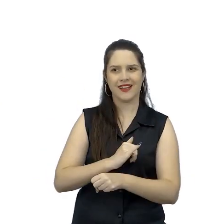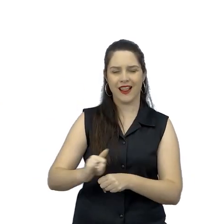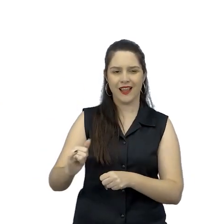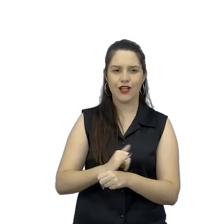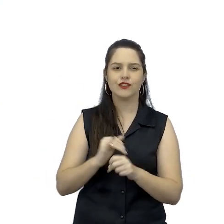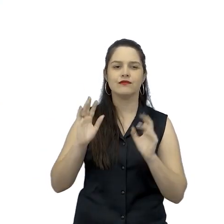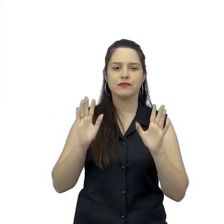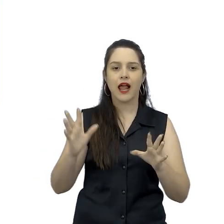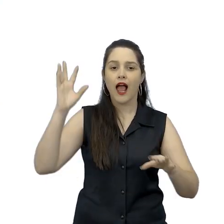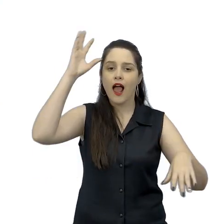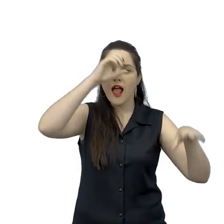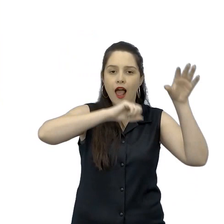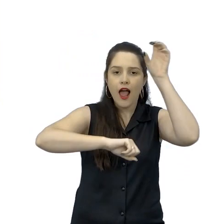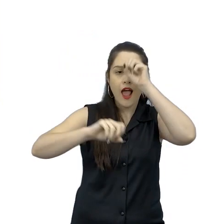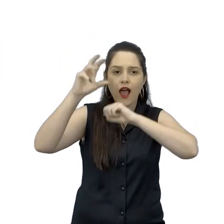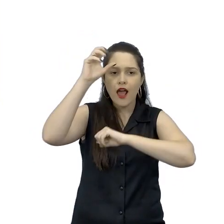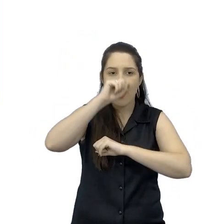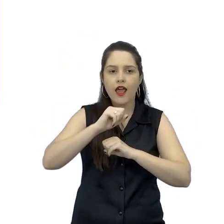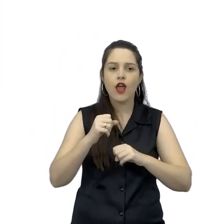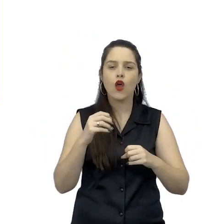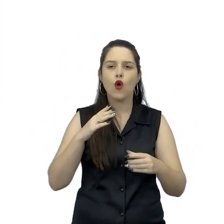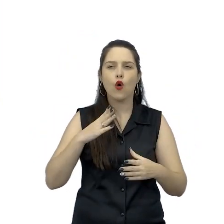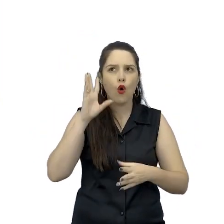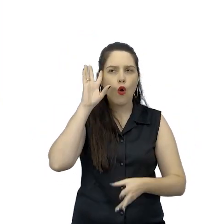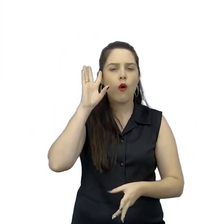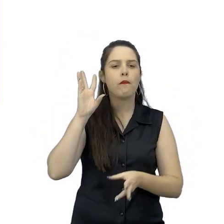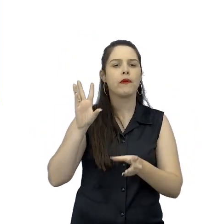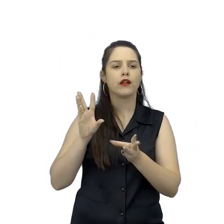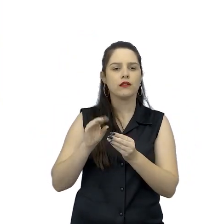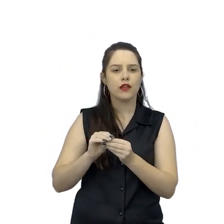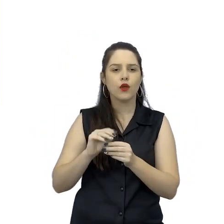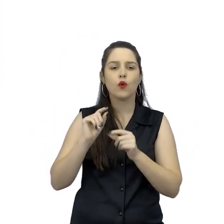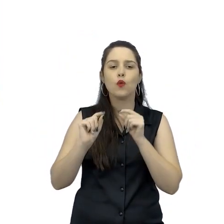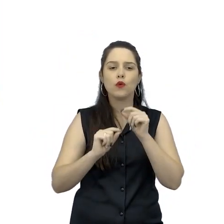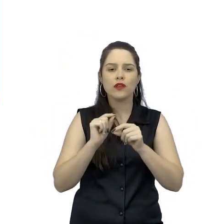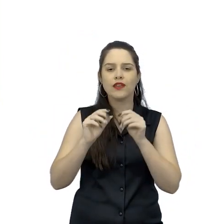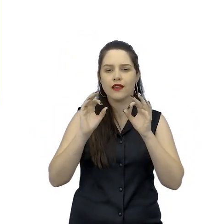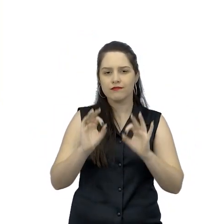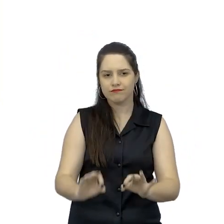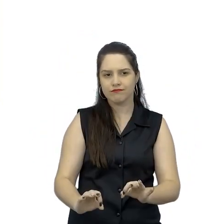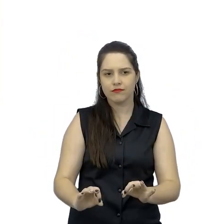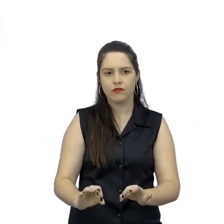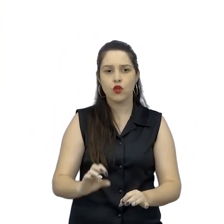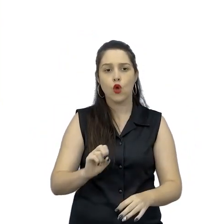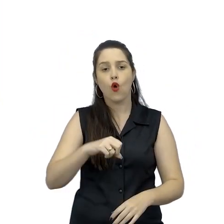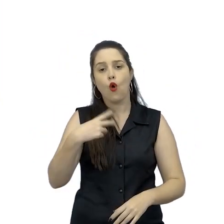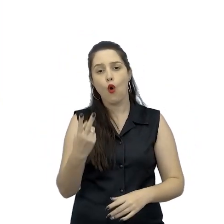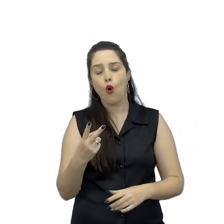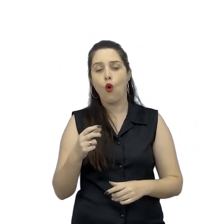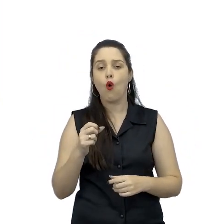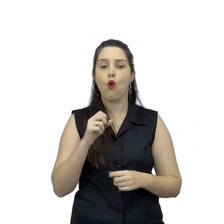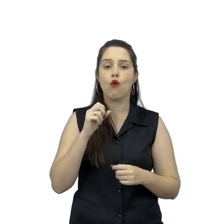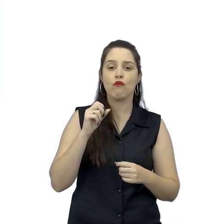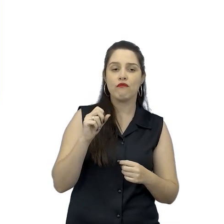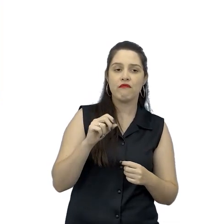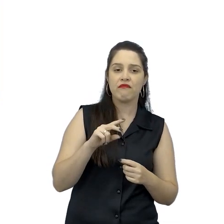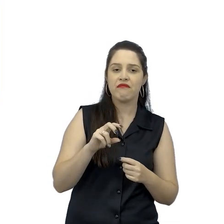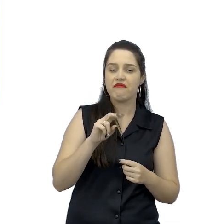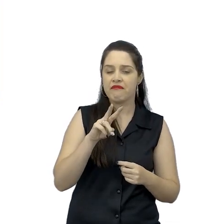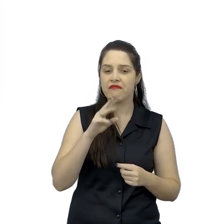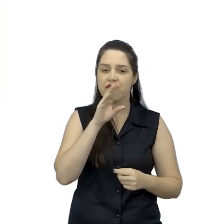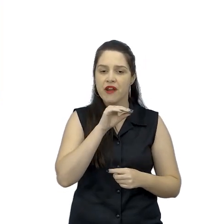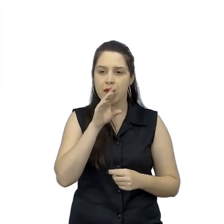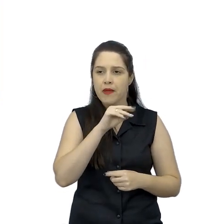poder aprender, para poder compreender aquele objeto, tá? Seja ele verbal, seja ele não verbal.